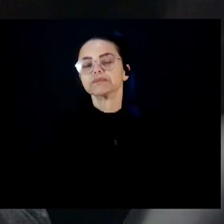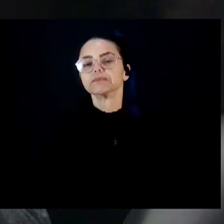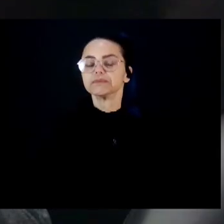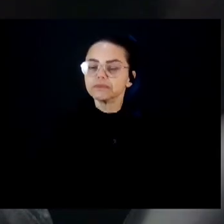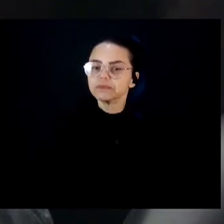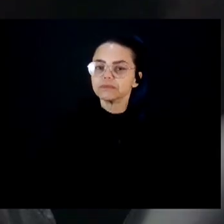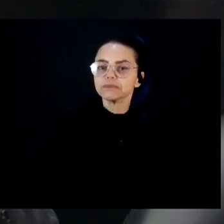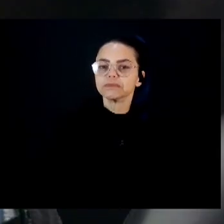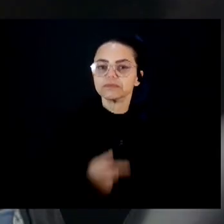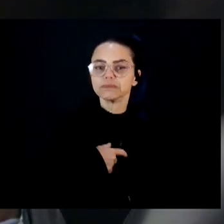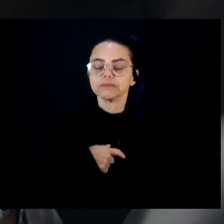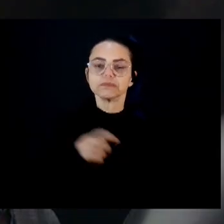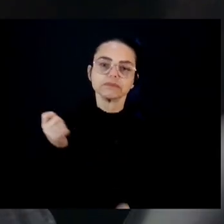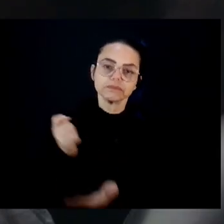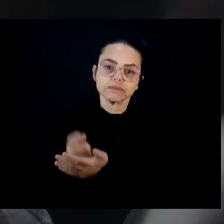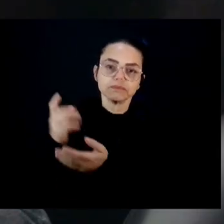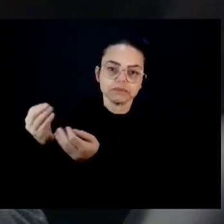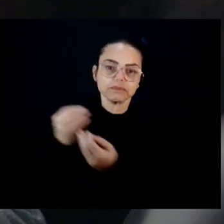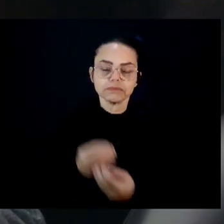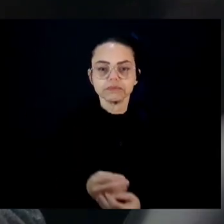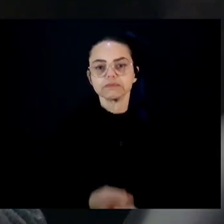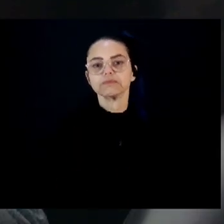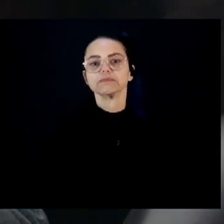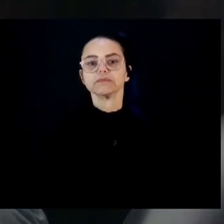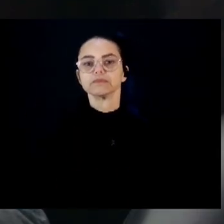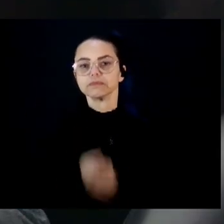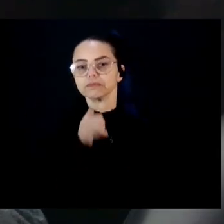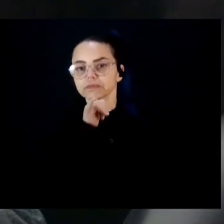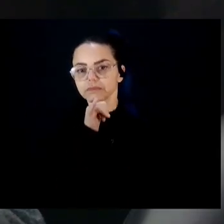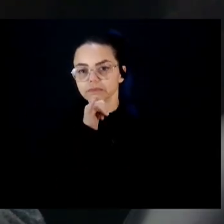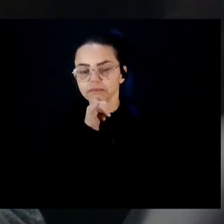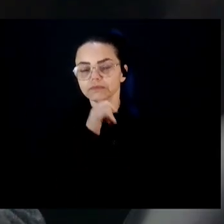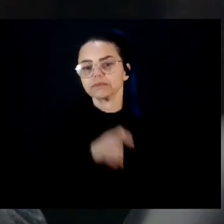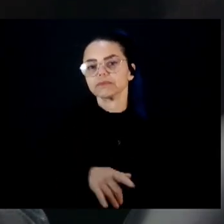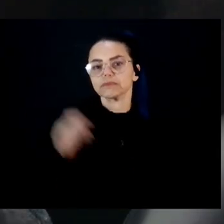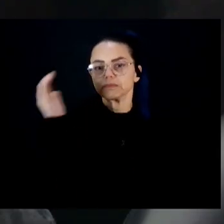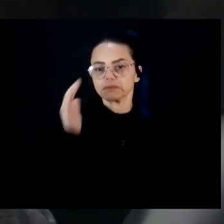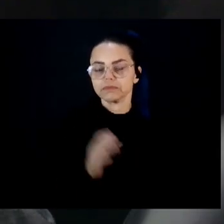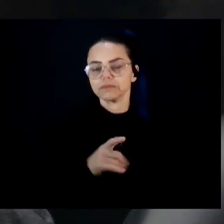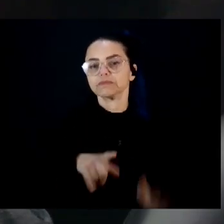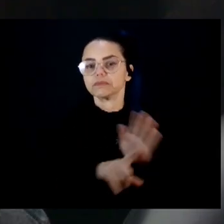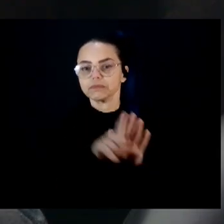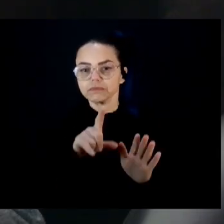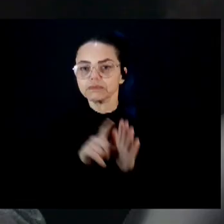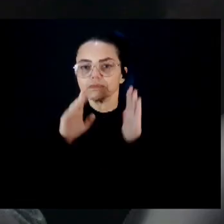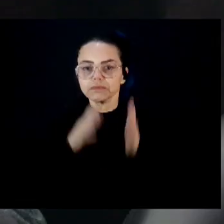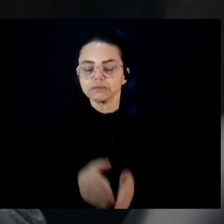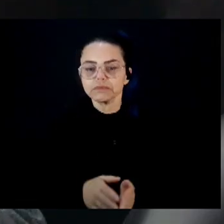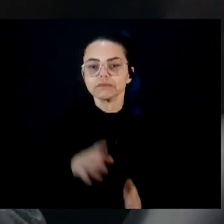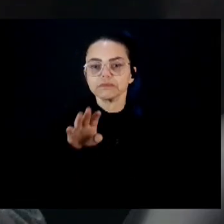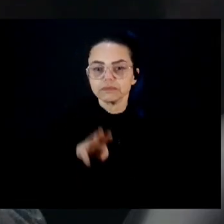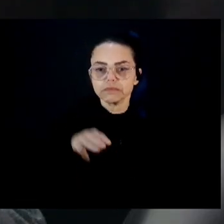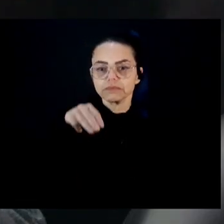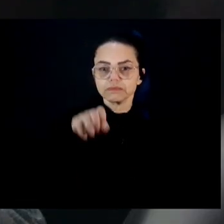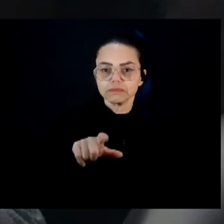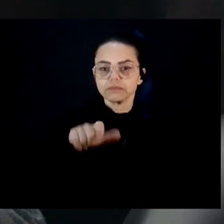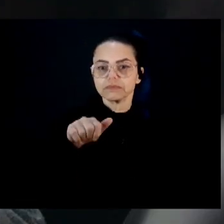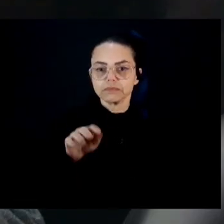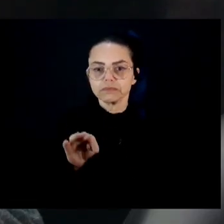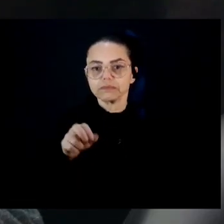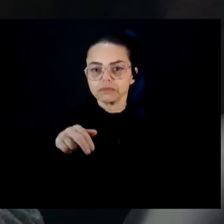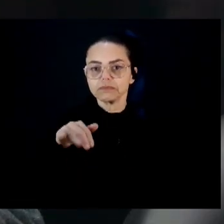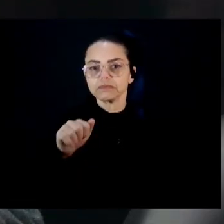de fora doses muito altas, né? Por exemplo, o Brasil tem uma legislação muito específica para melatonina, para o sono, uma